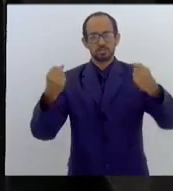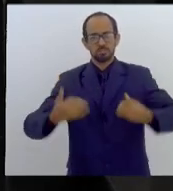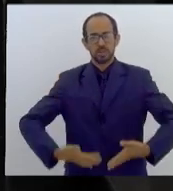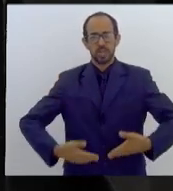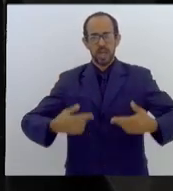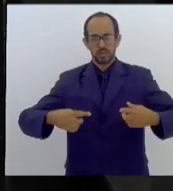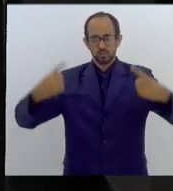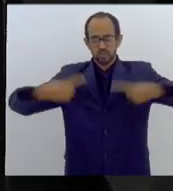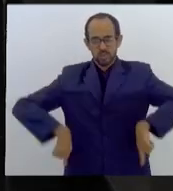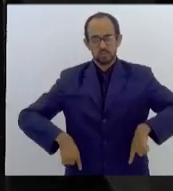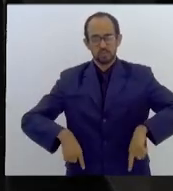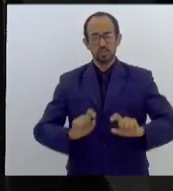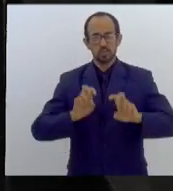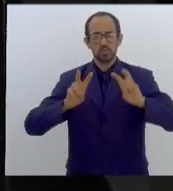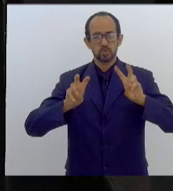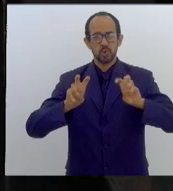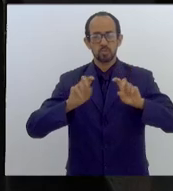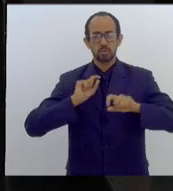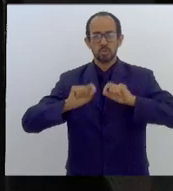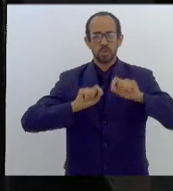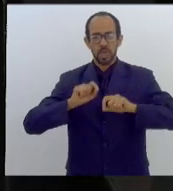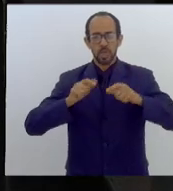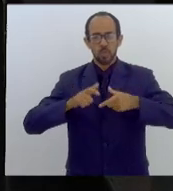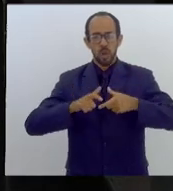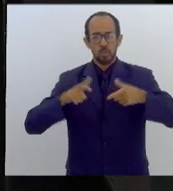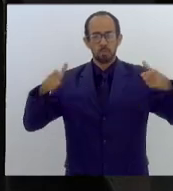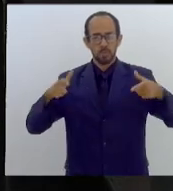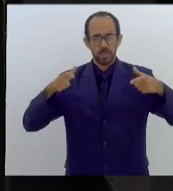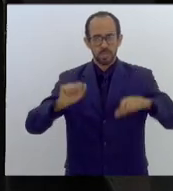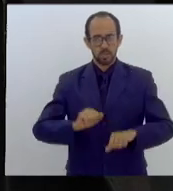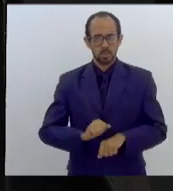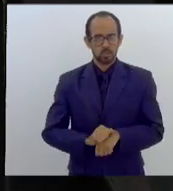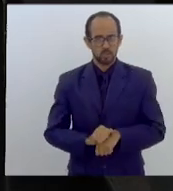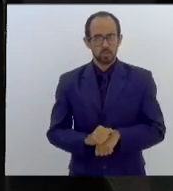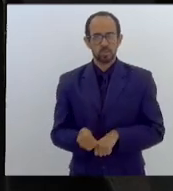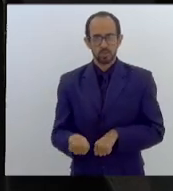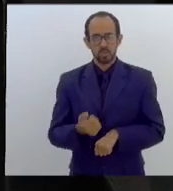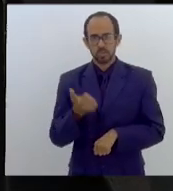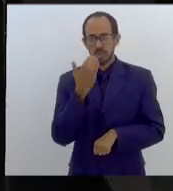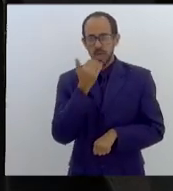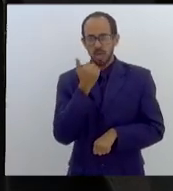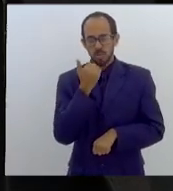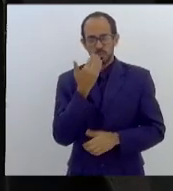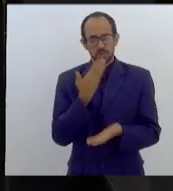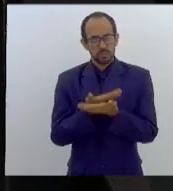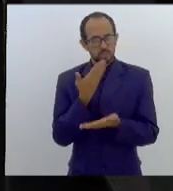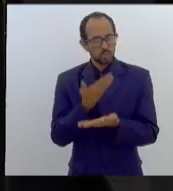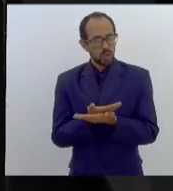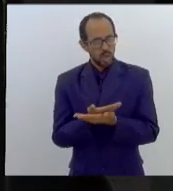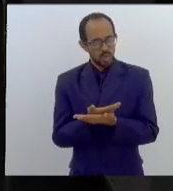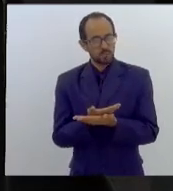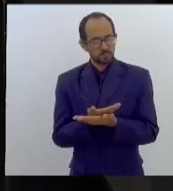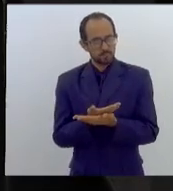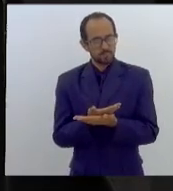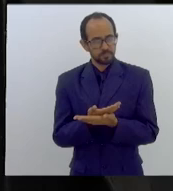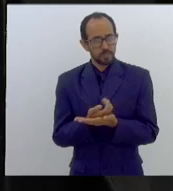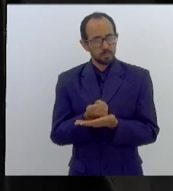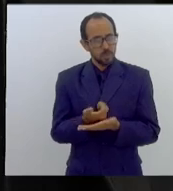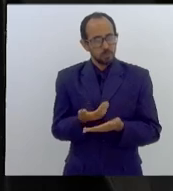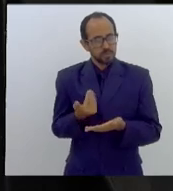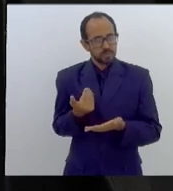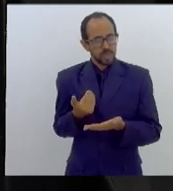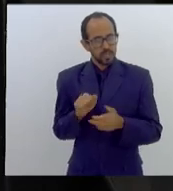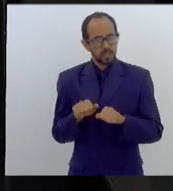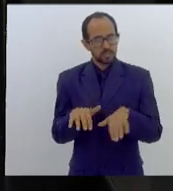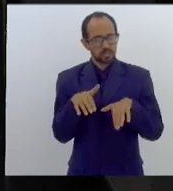da educação em relação ao aumento do per capita da merenda escolar. Em audiência pública recente,